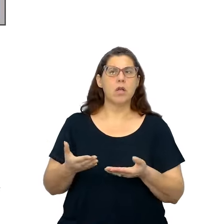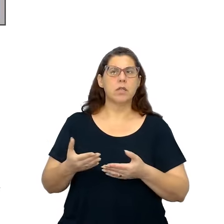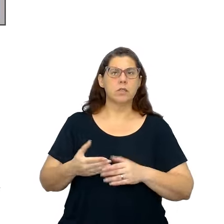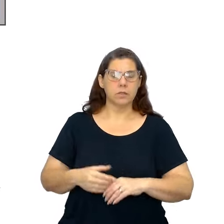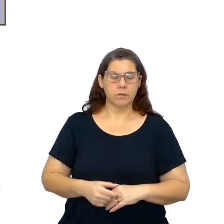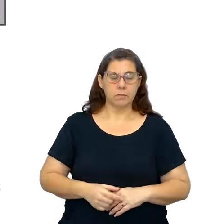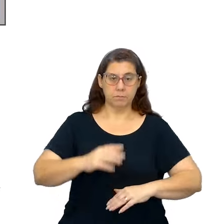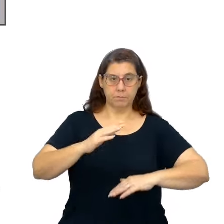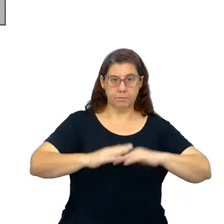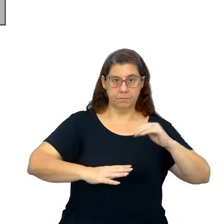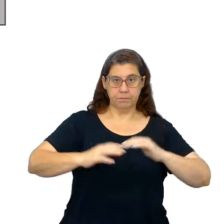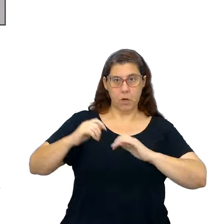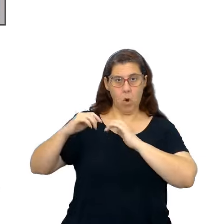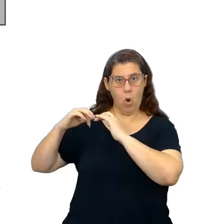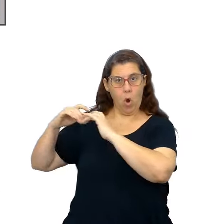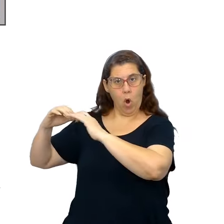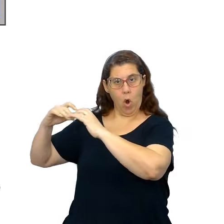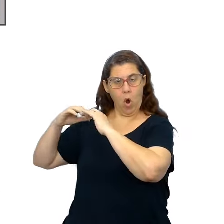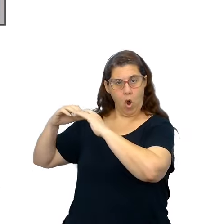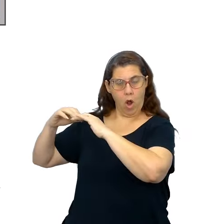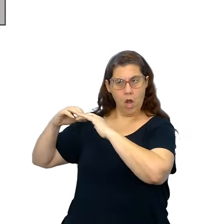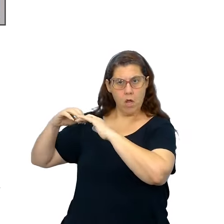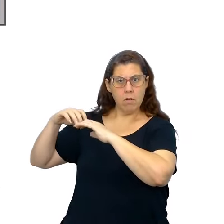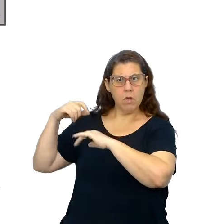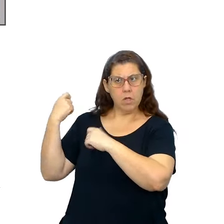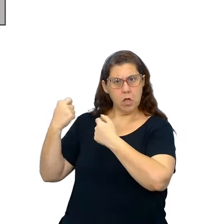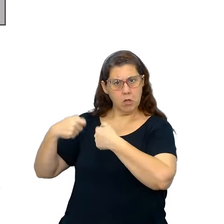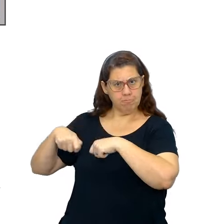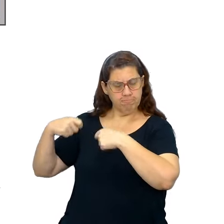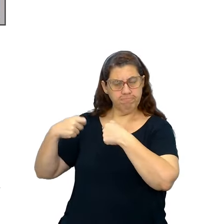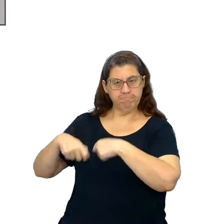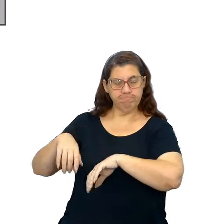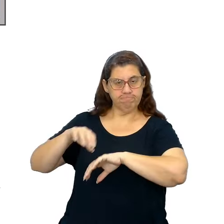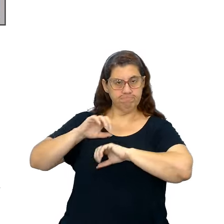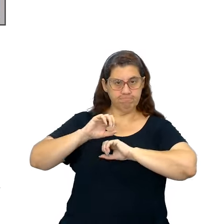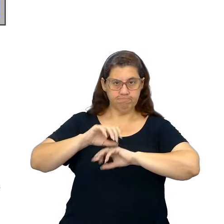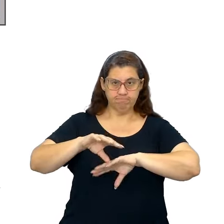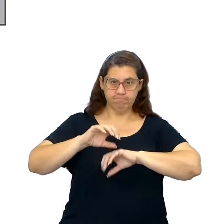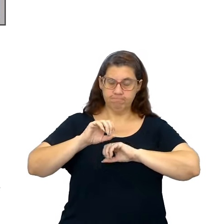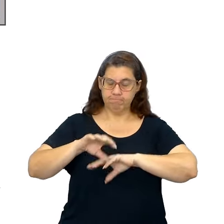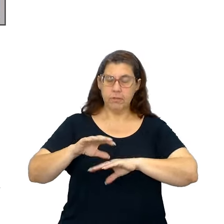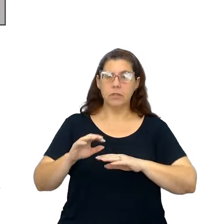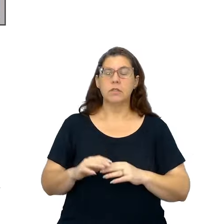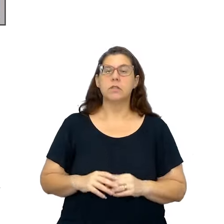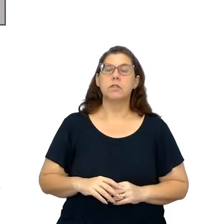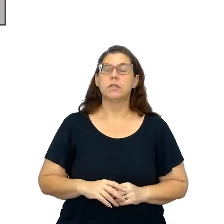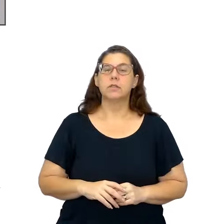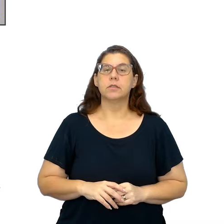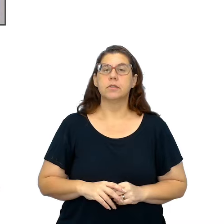reações cognitivas, né, que a gente precisa trabalhar aí enquanto